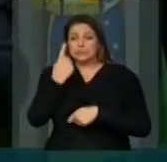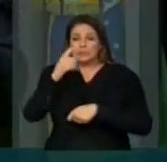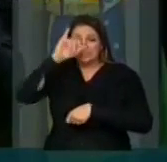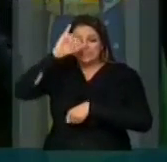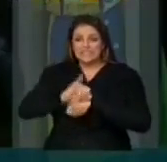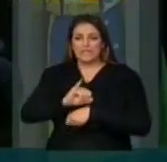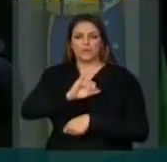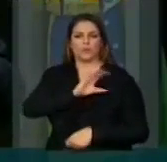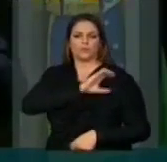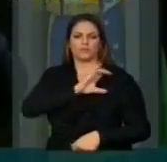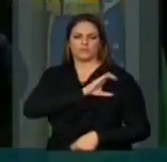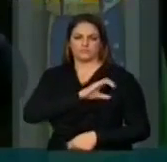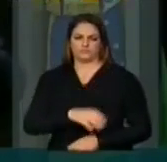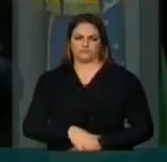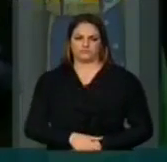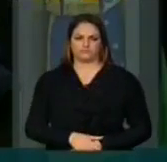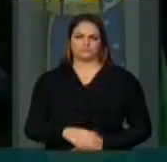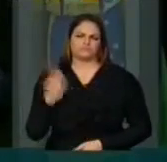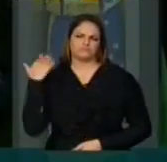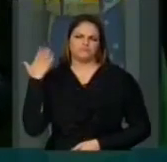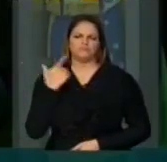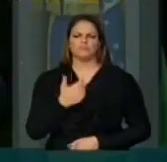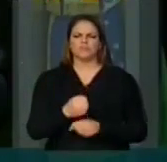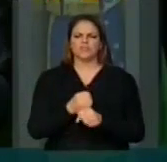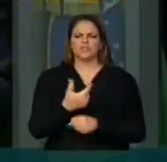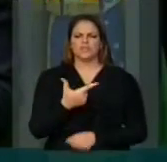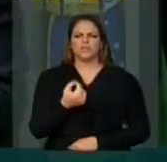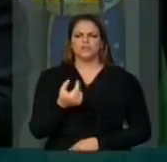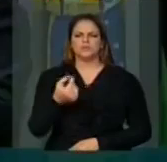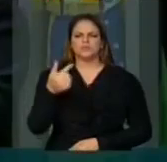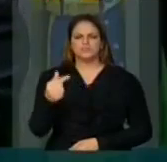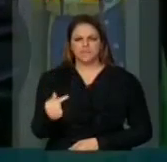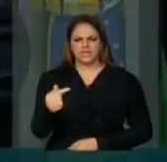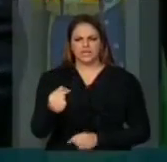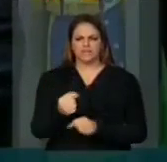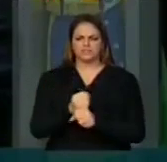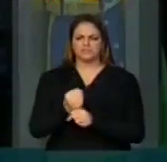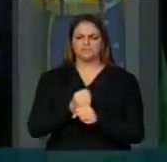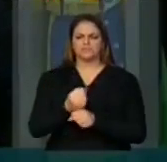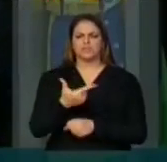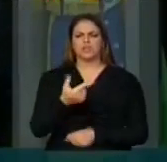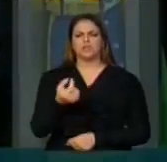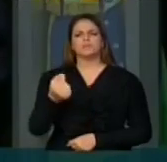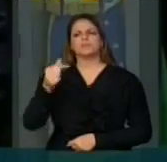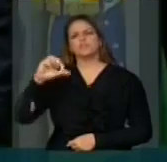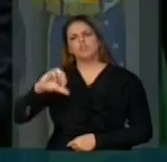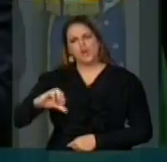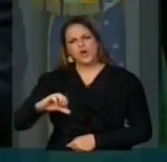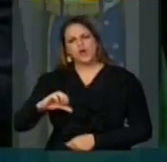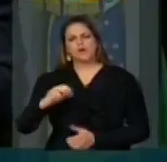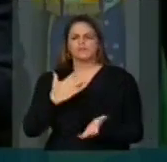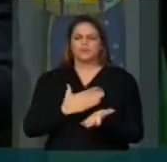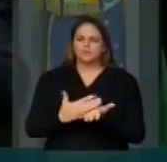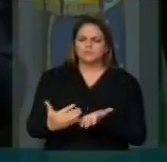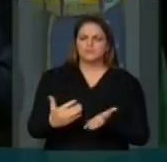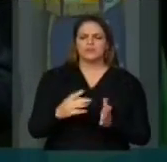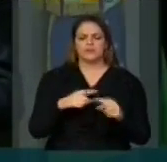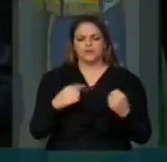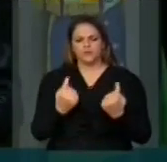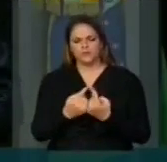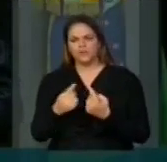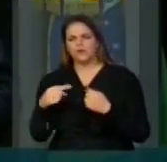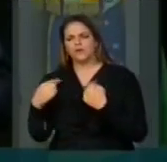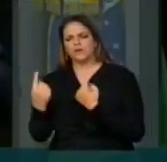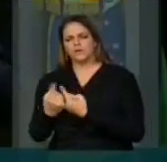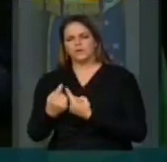em 2007 e em 2009 nós realizamos as primeiras audiências públicas sobre a questão do